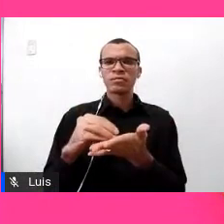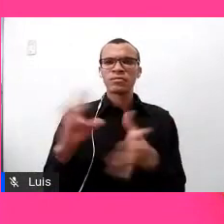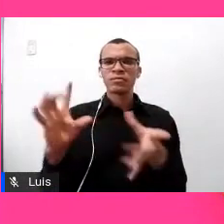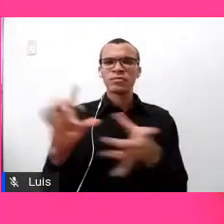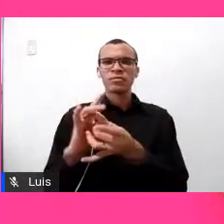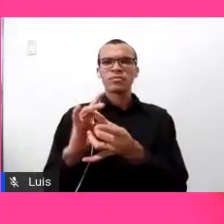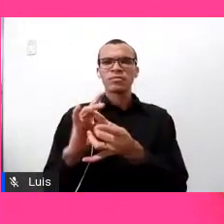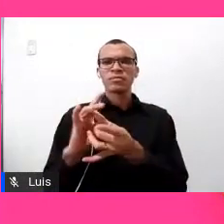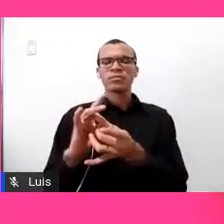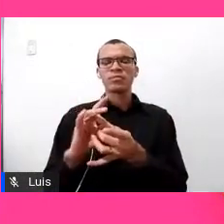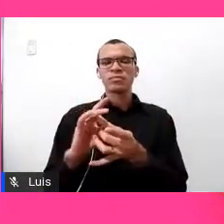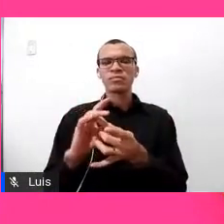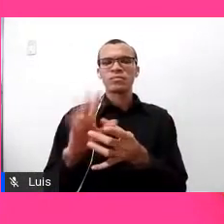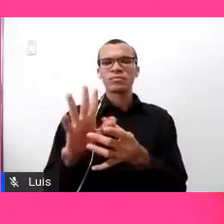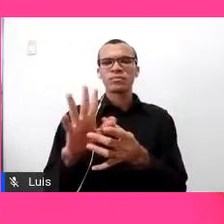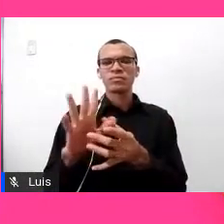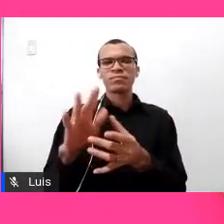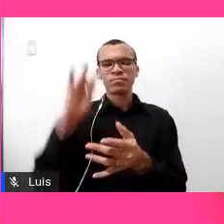na verdade tá.